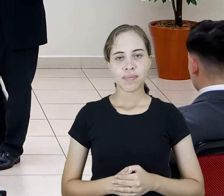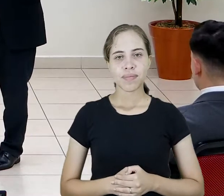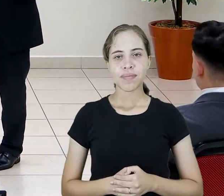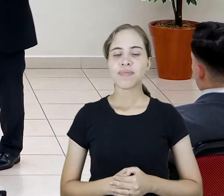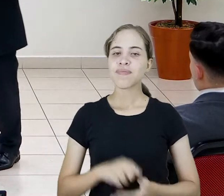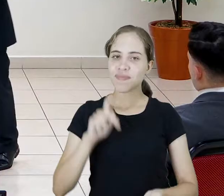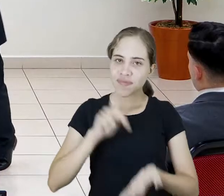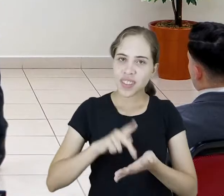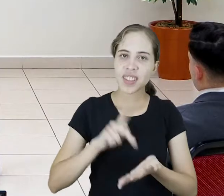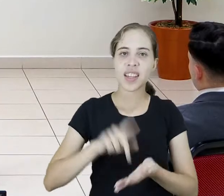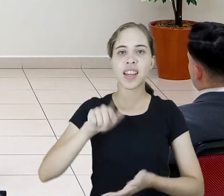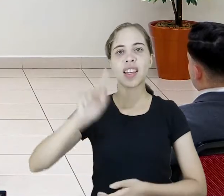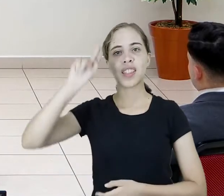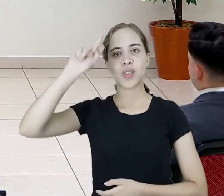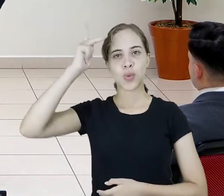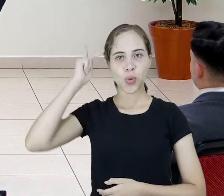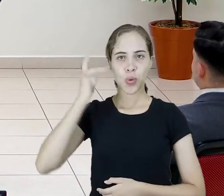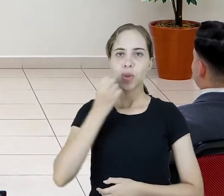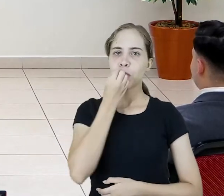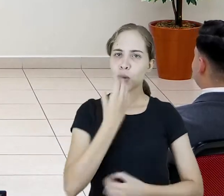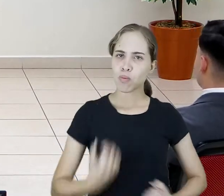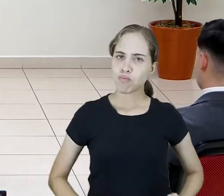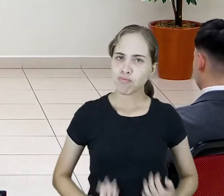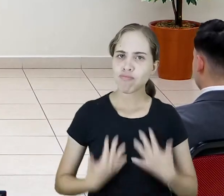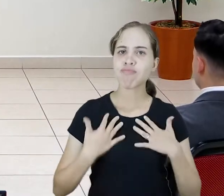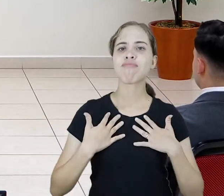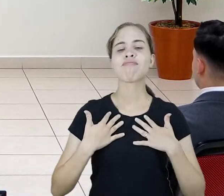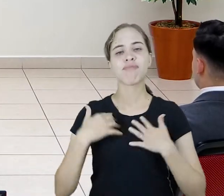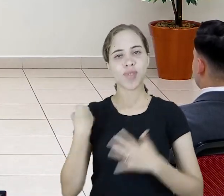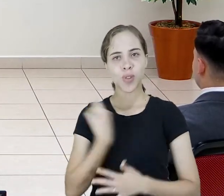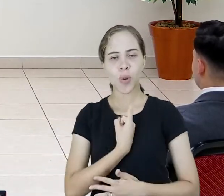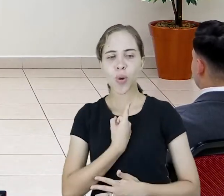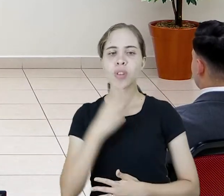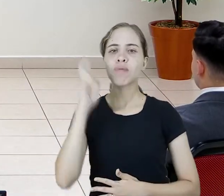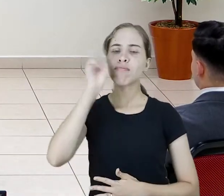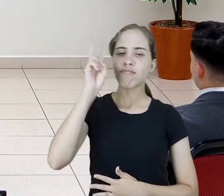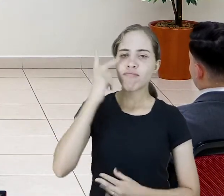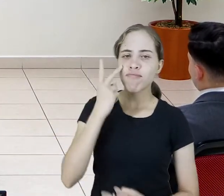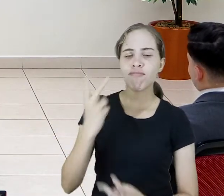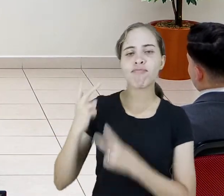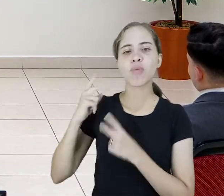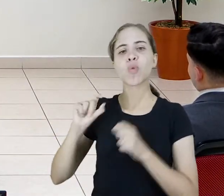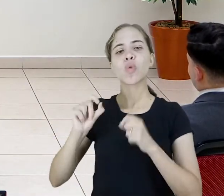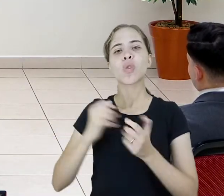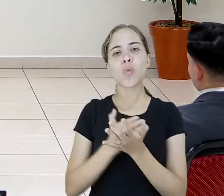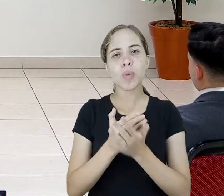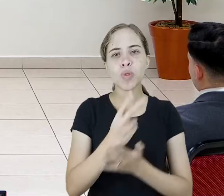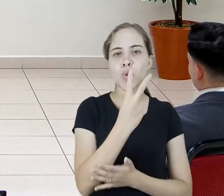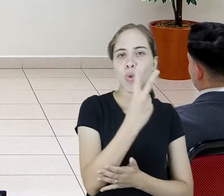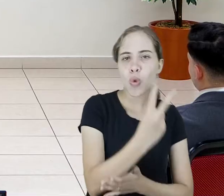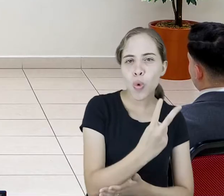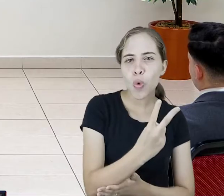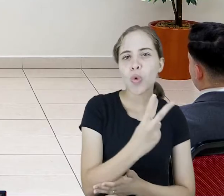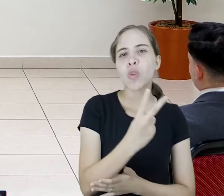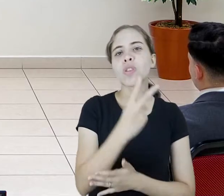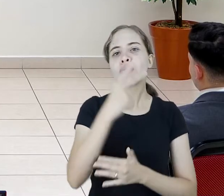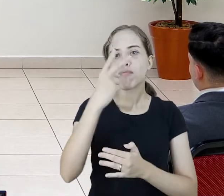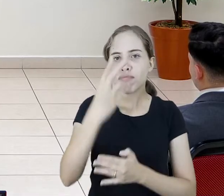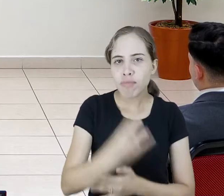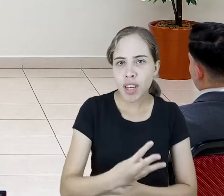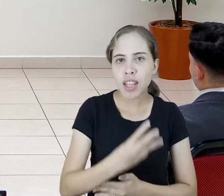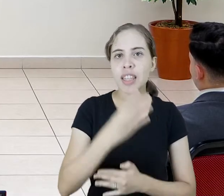Realmente uma história muito inspiradora para todos nós, uma classe que começou com 2, passou a